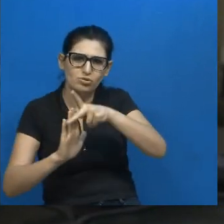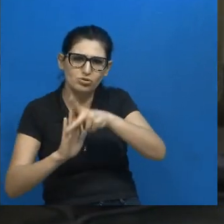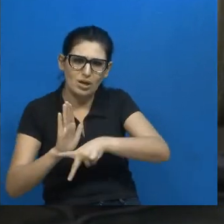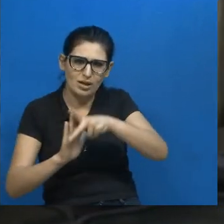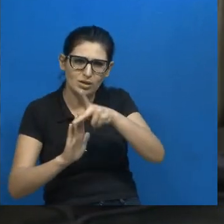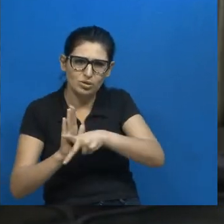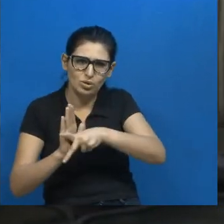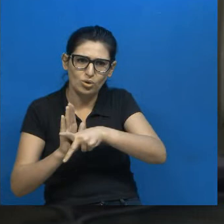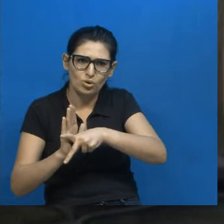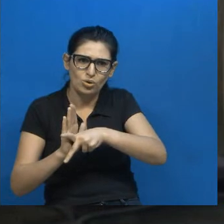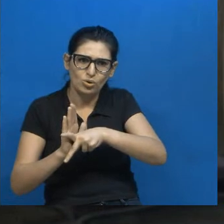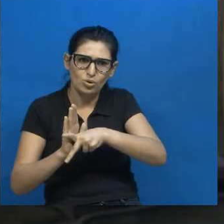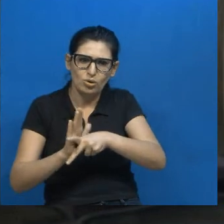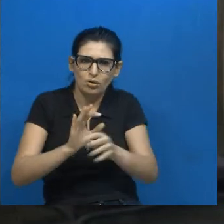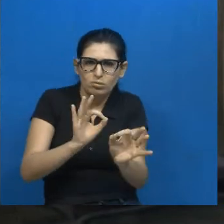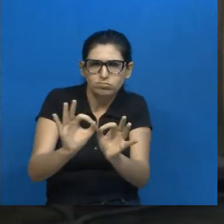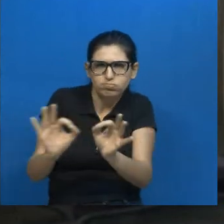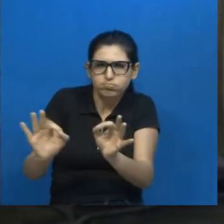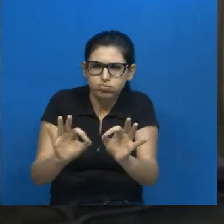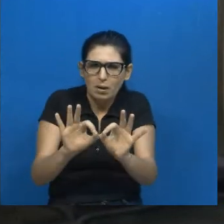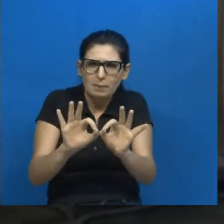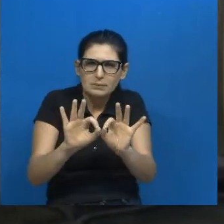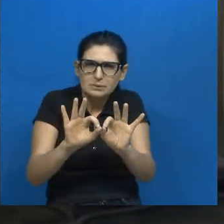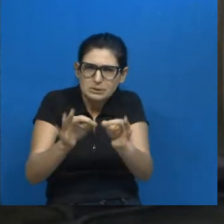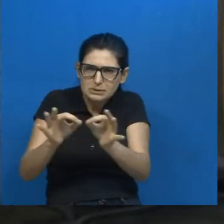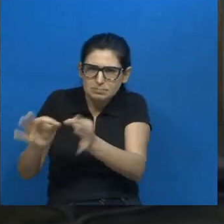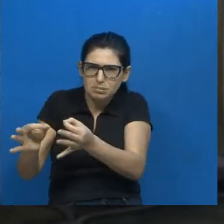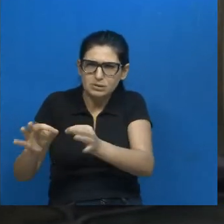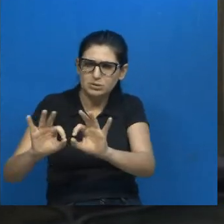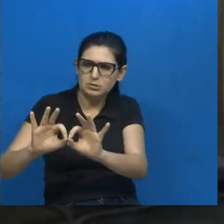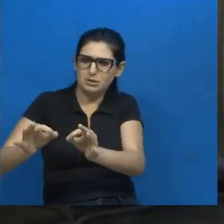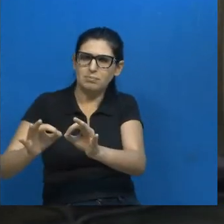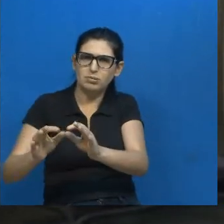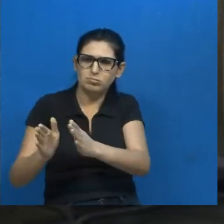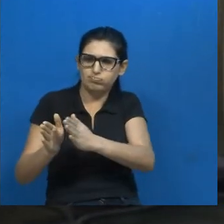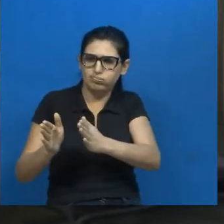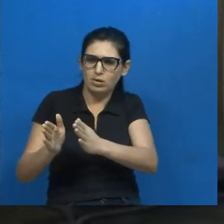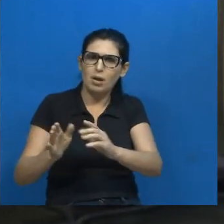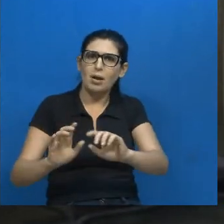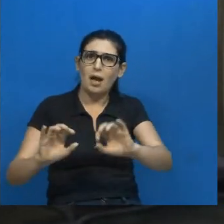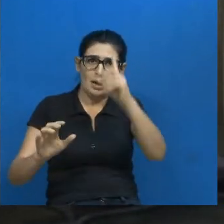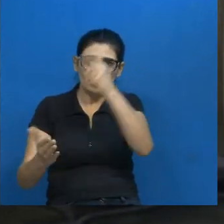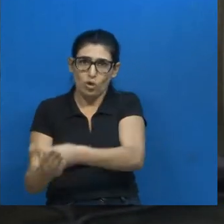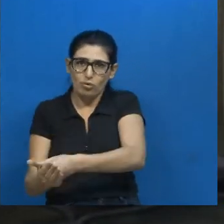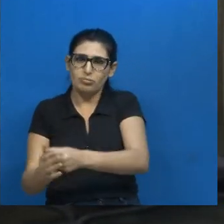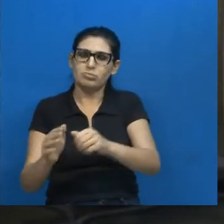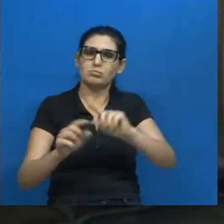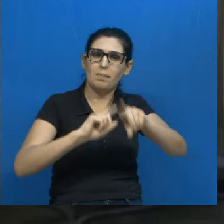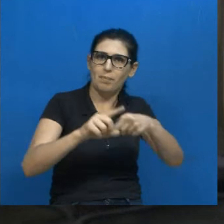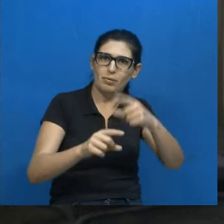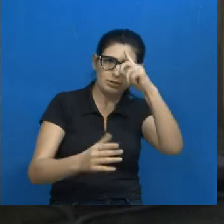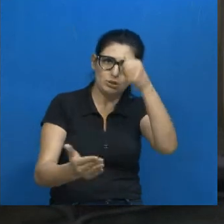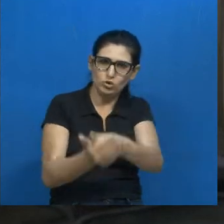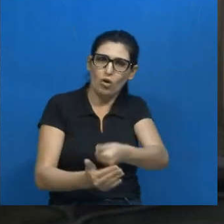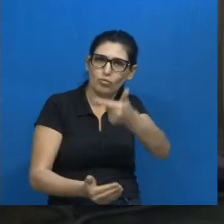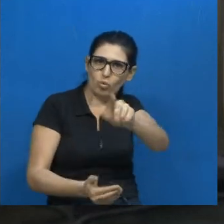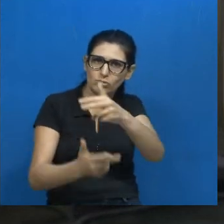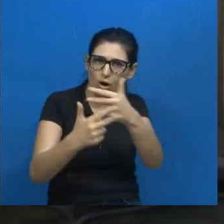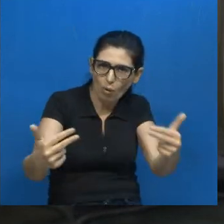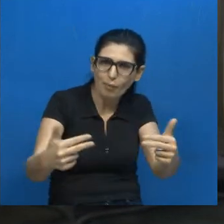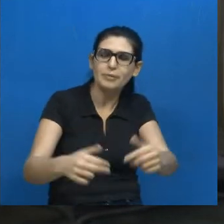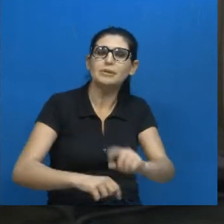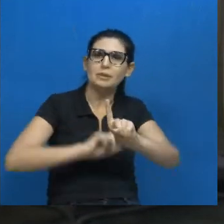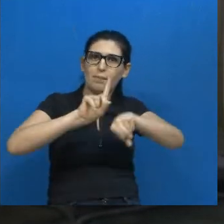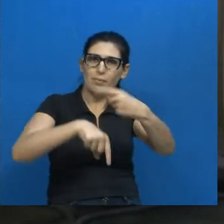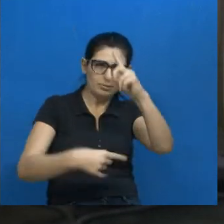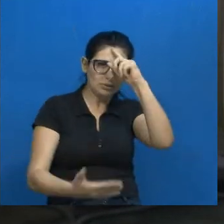Fatiou-se o projeto de maneira clara. O que você pode fazer já, que nós precisamos resolver o problema da população já? Nós podemos fazer uma revisão em